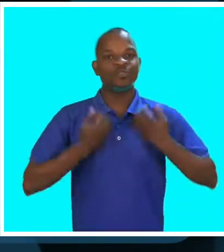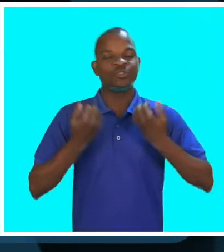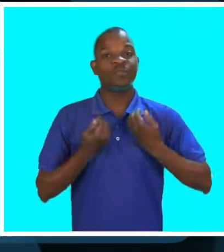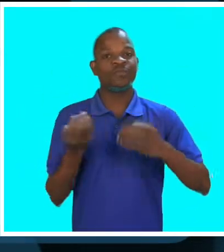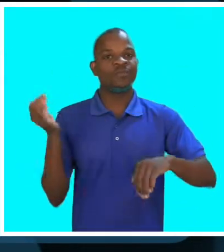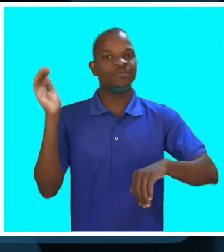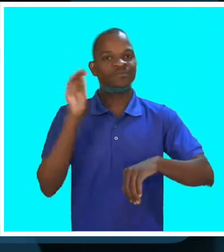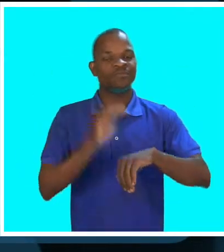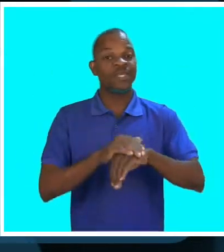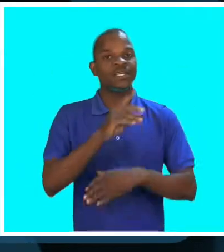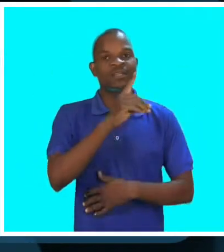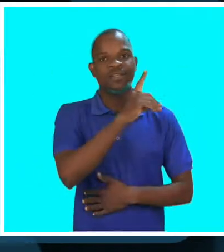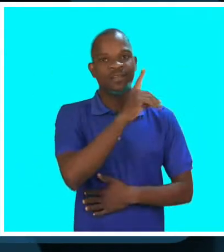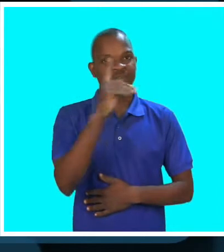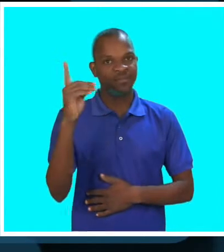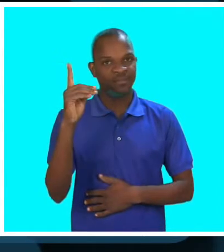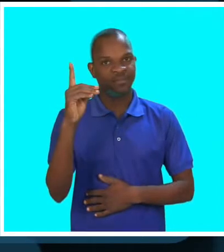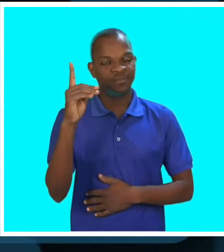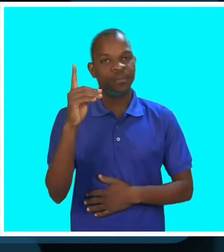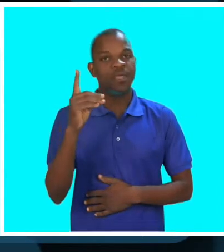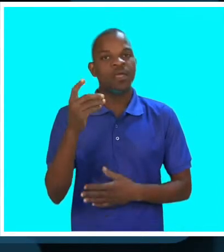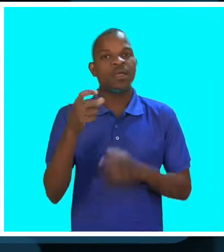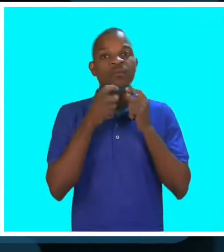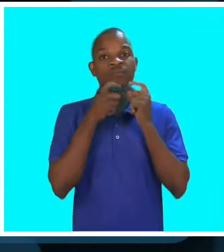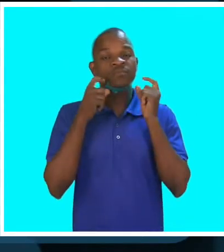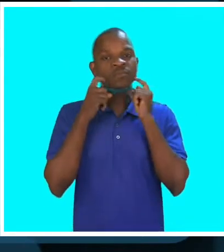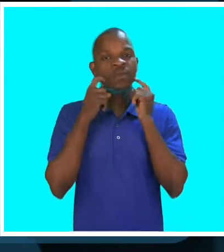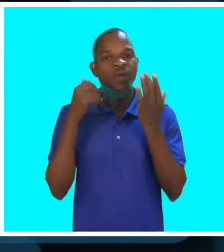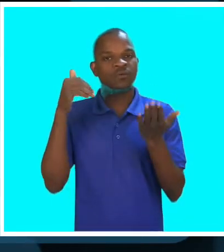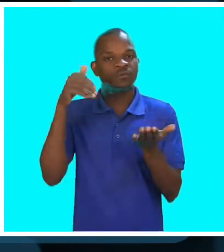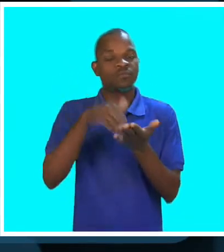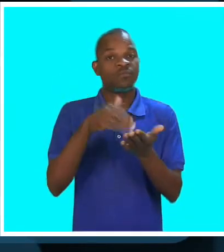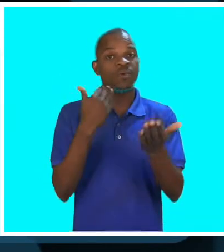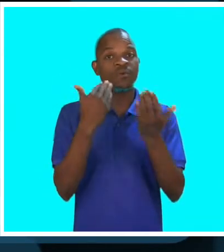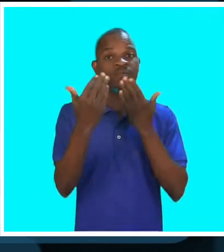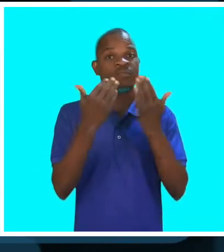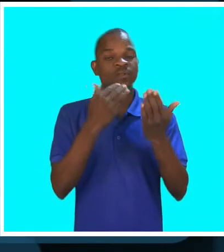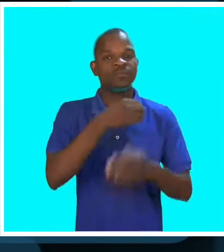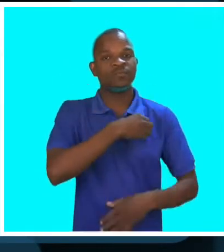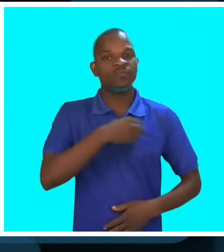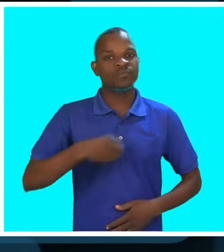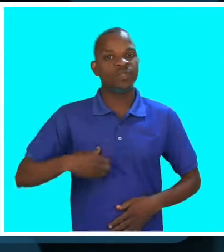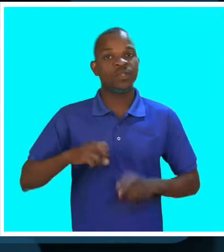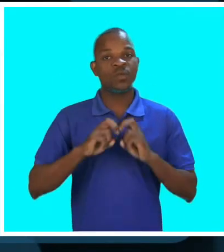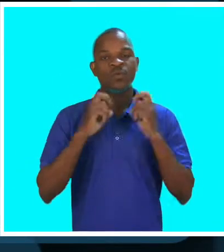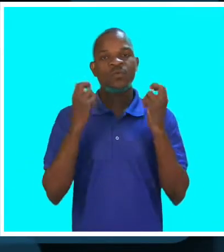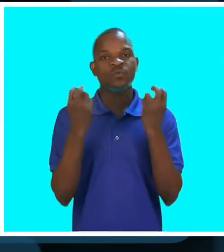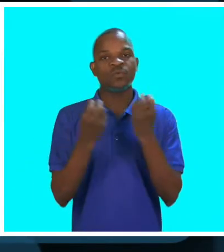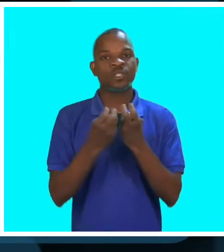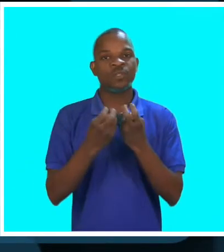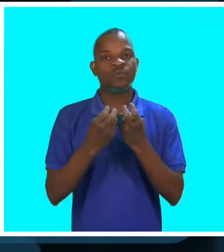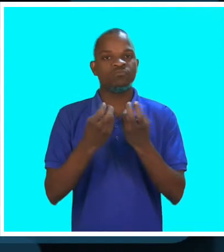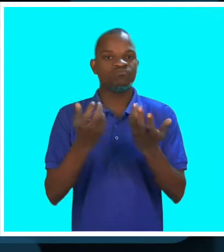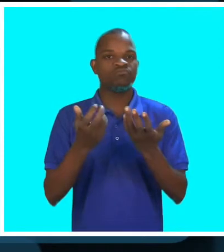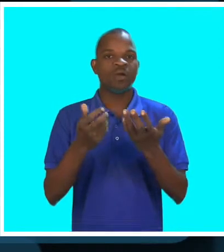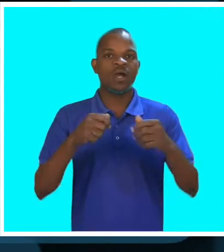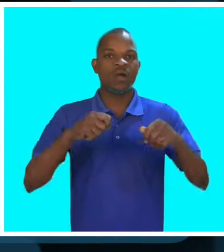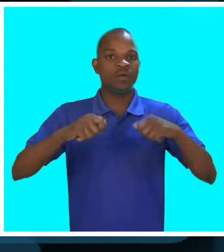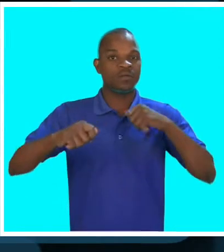com deficiência em moçambique para conversar com o presidente de conselho de administração a